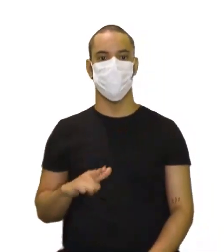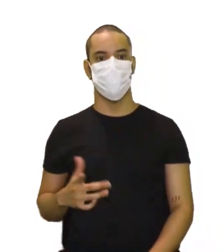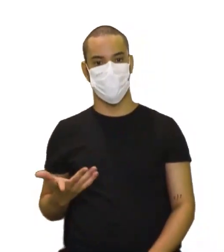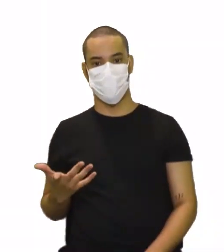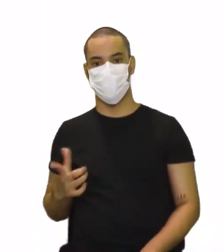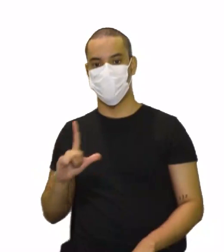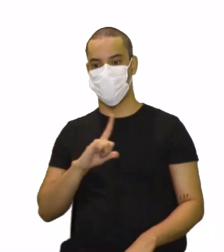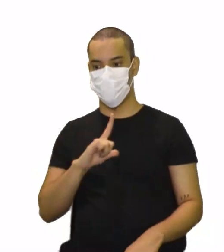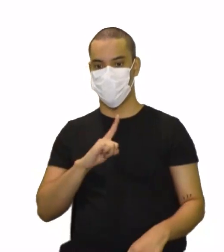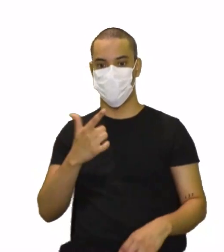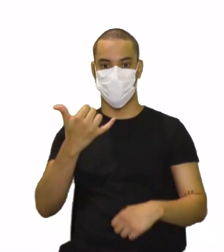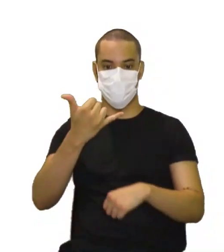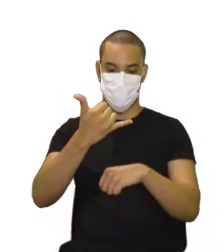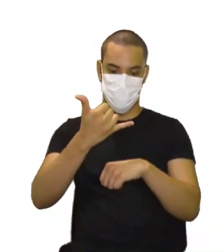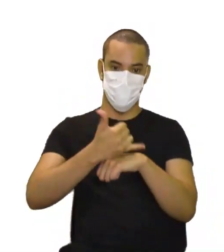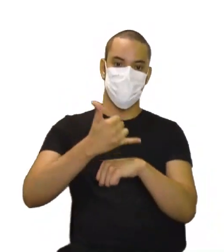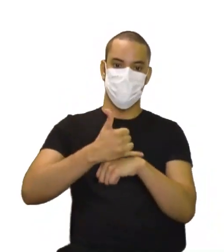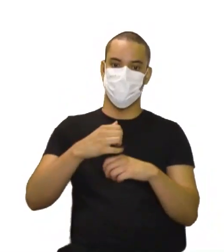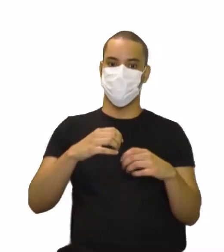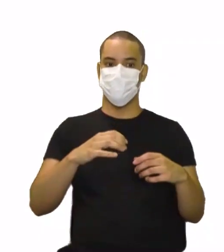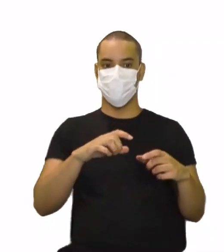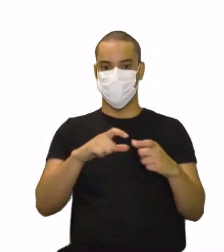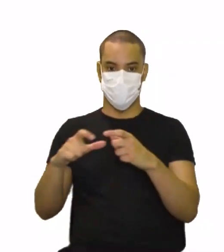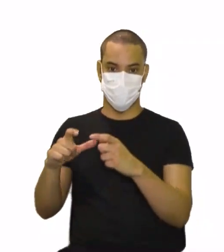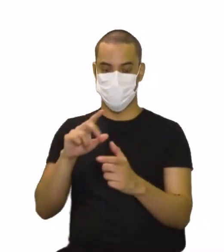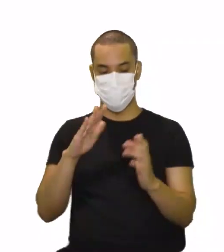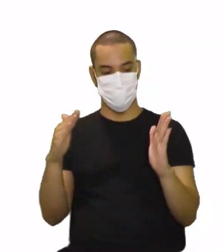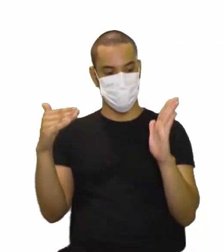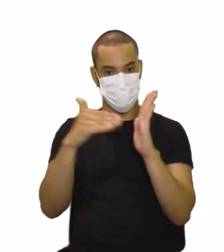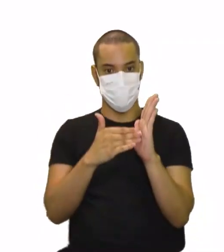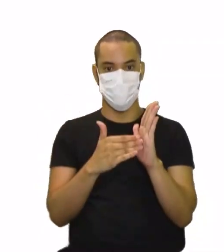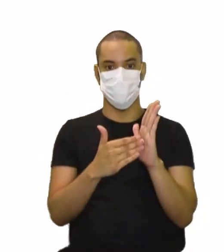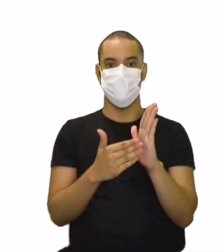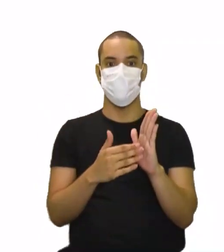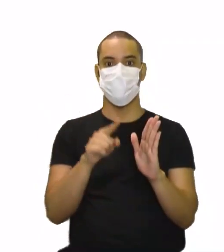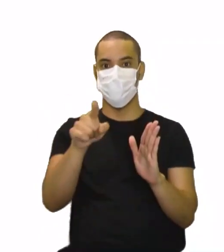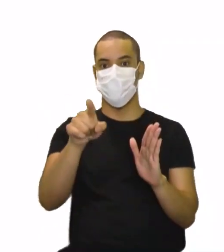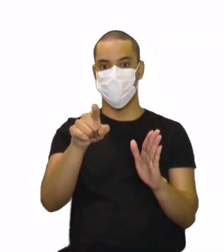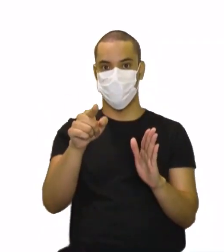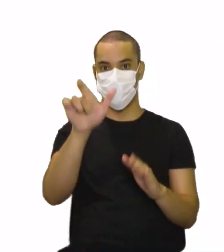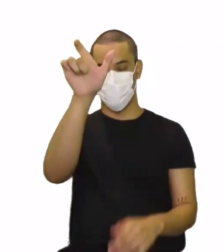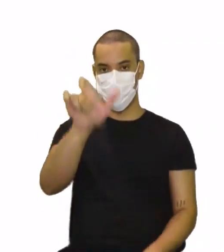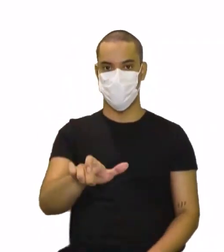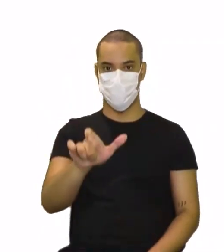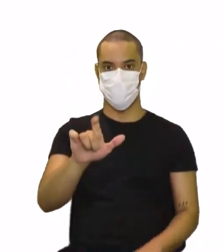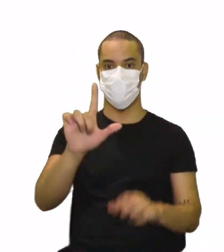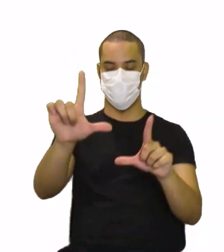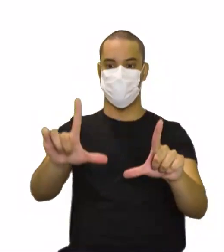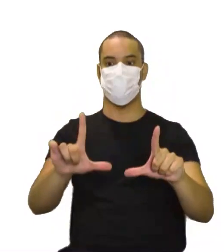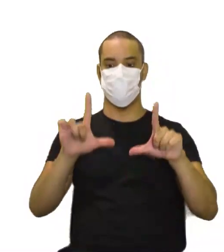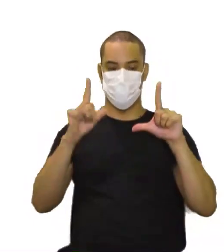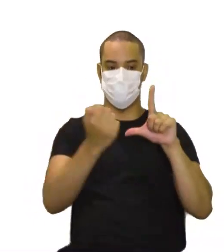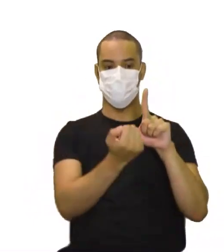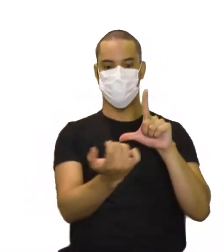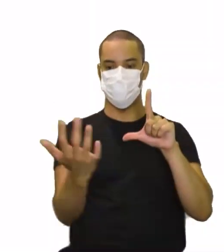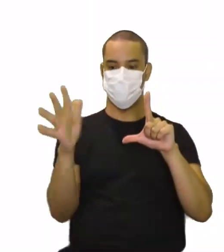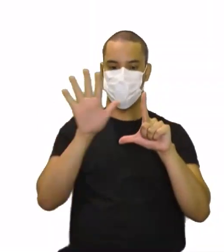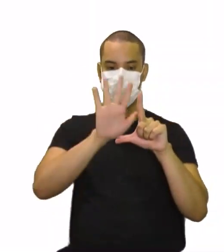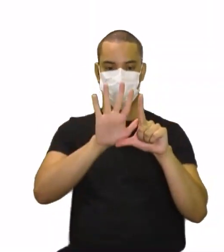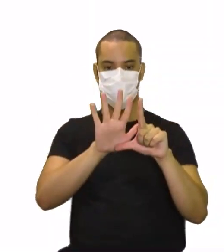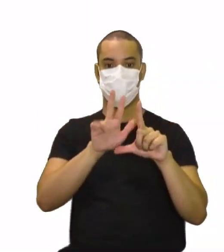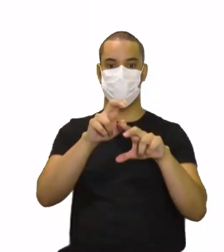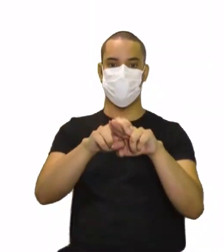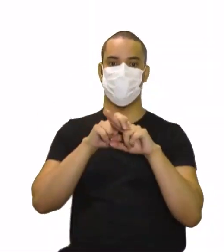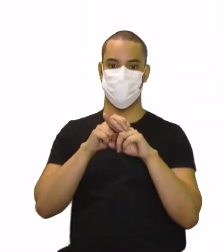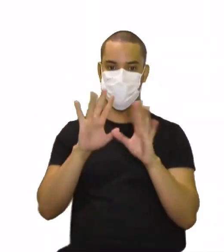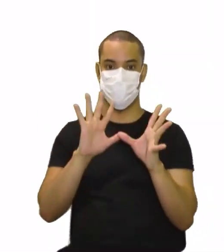Uma barra se movendo, é um campo uniforme, o campo está entrando aí, como saísse de você para a tela da TV, e a